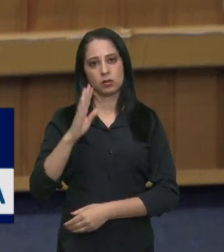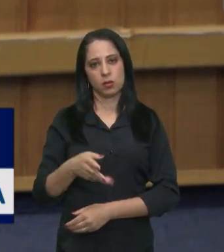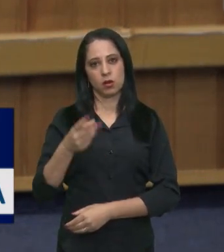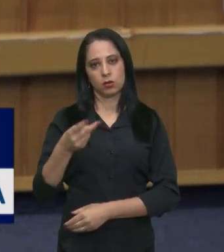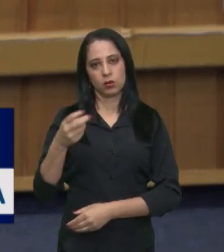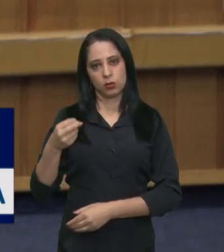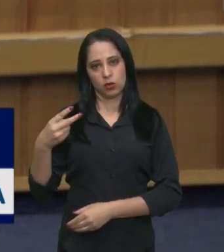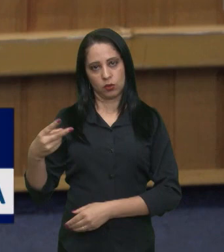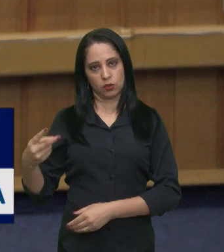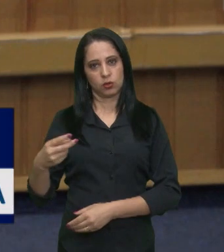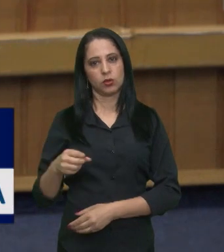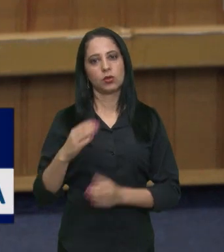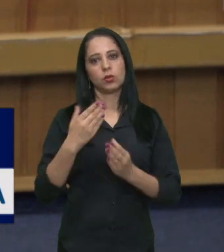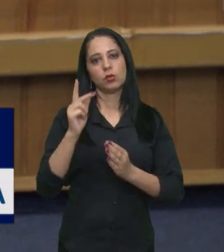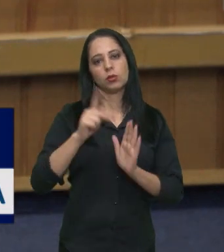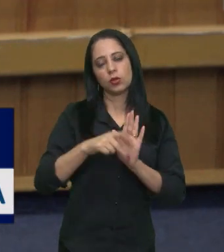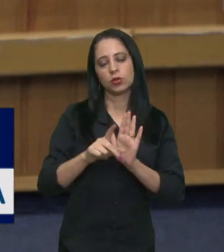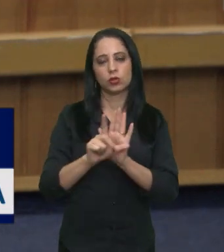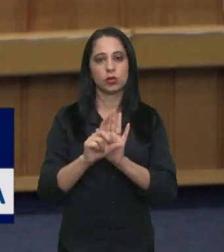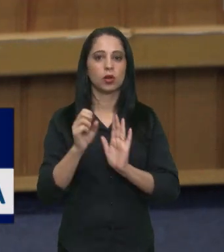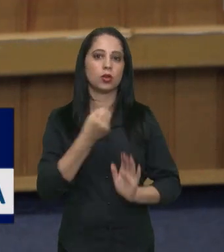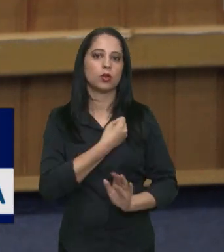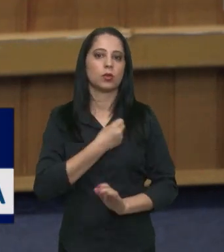2556/2022, projeto de lei número